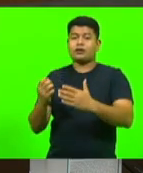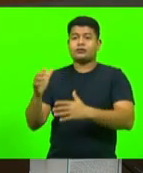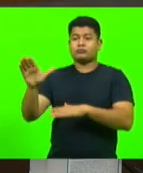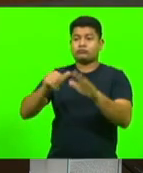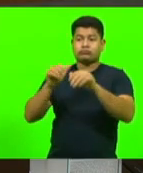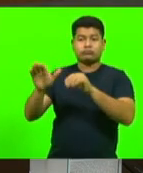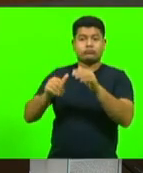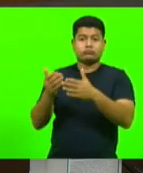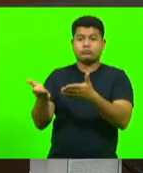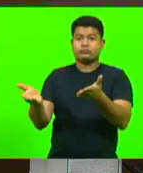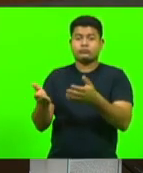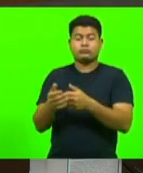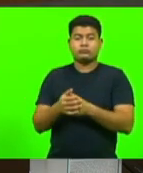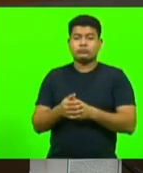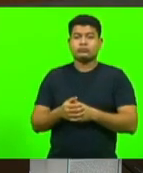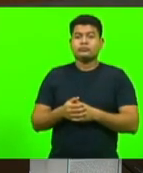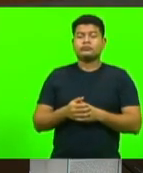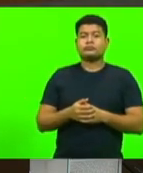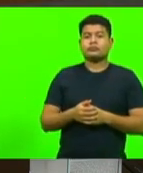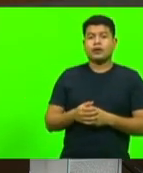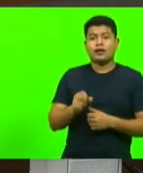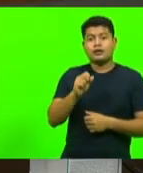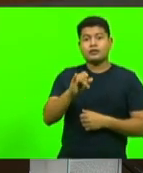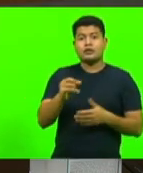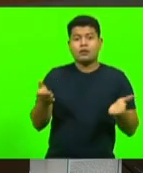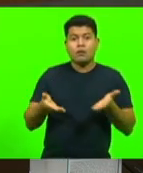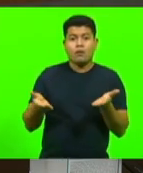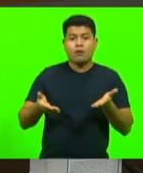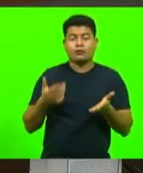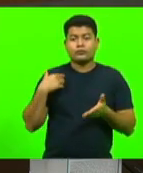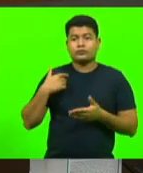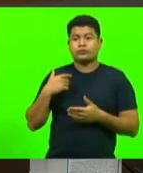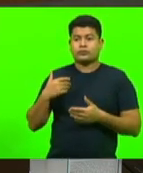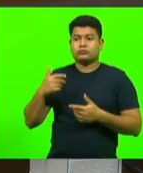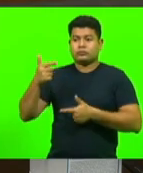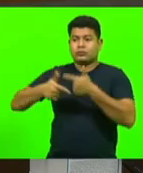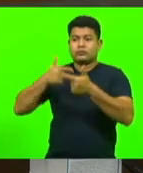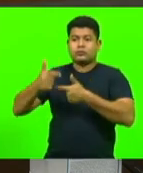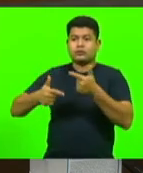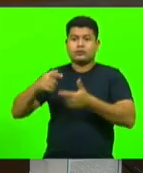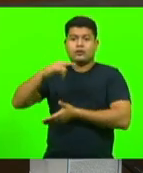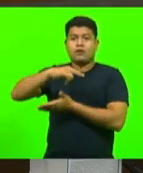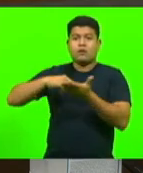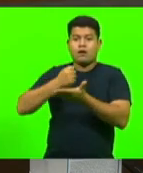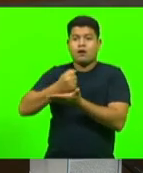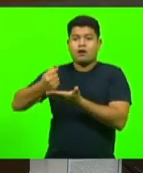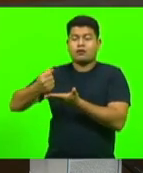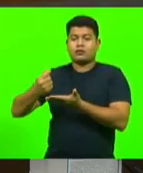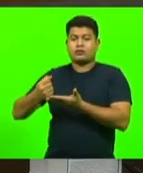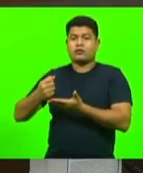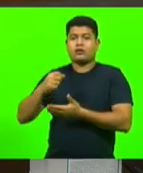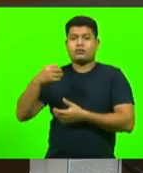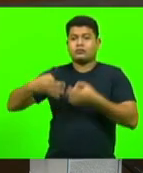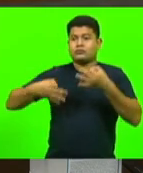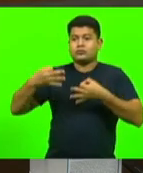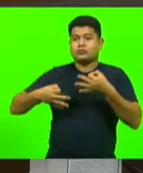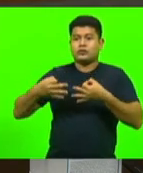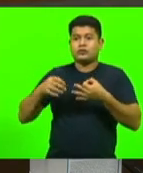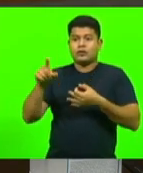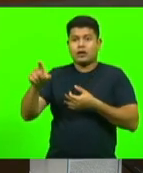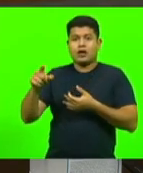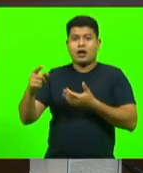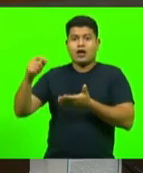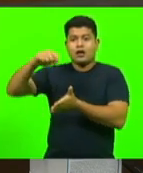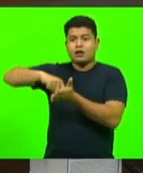Então se hoje eu tenho eu tô no cartório judicial e o escrivão se aposenta e